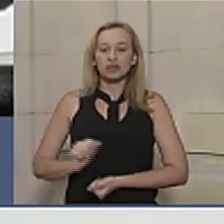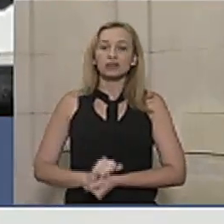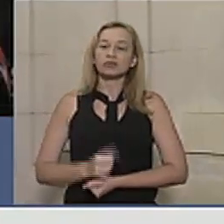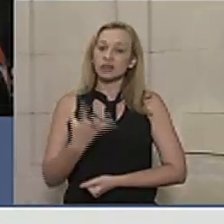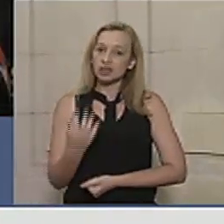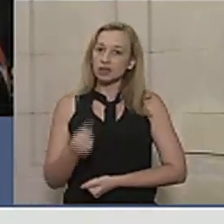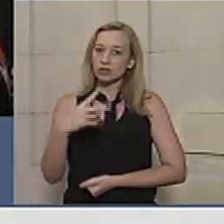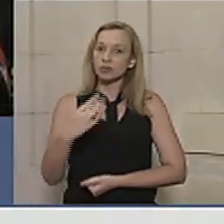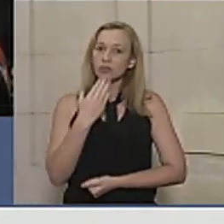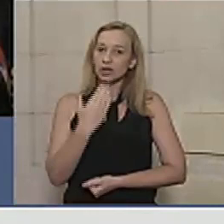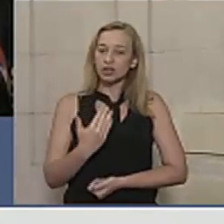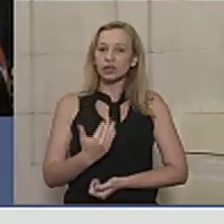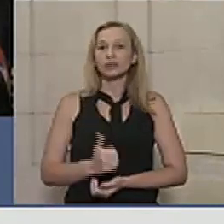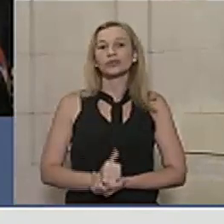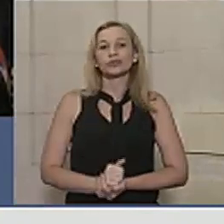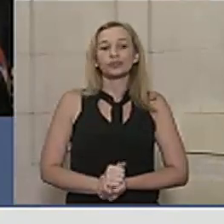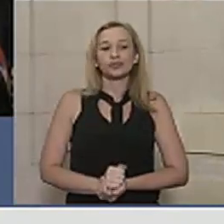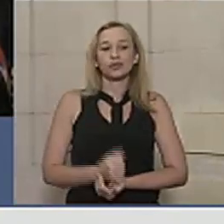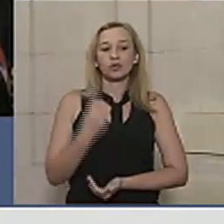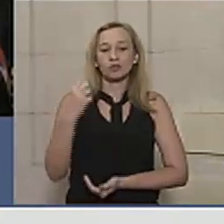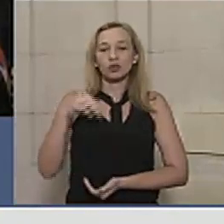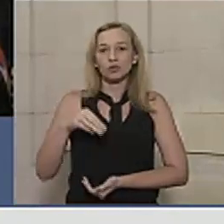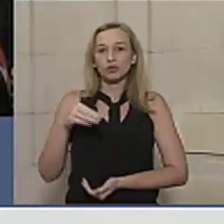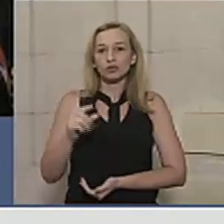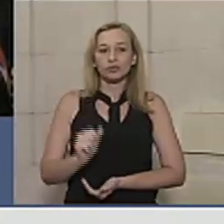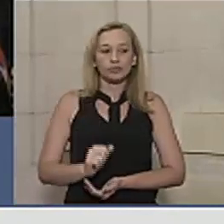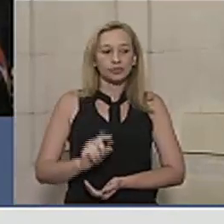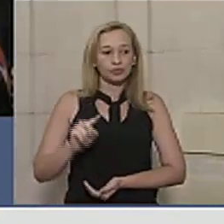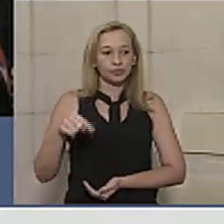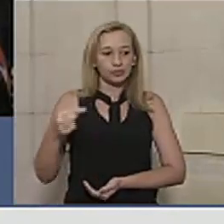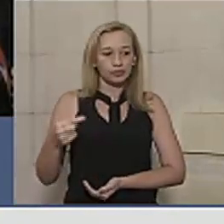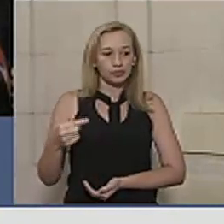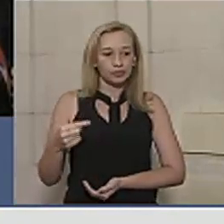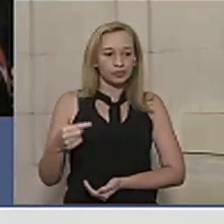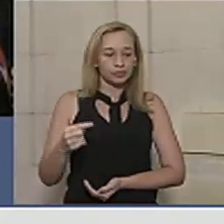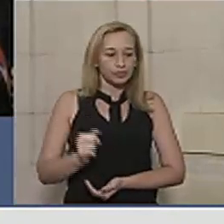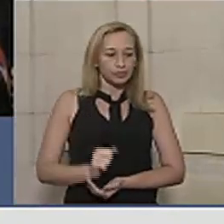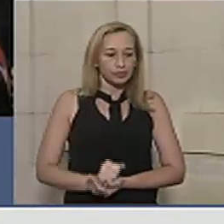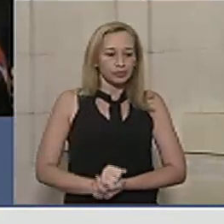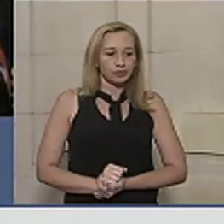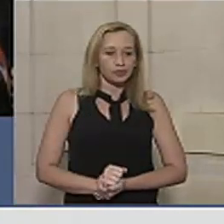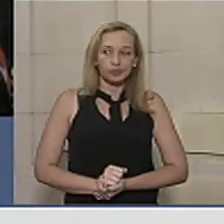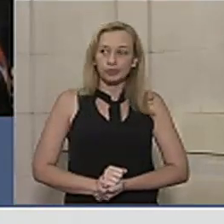vamos respeitar um minuto de silêncio. A mãe do Cleiton também falou.